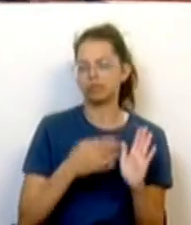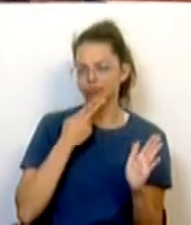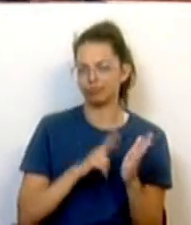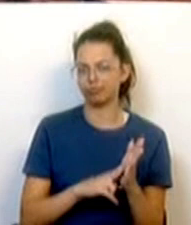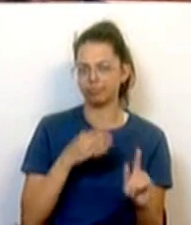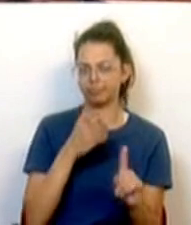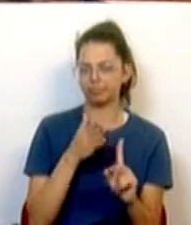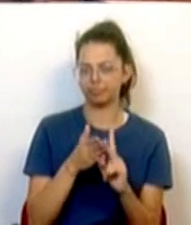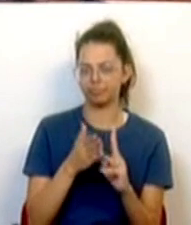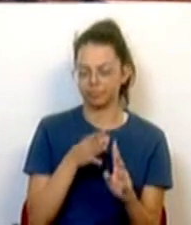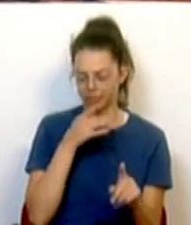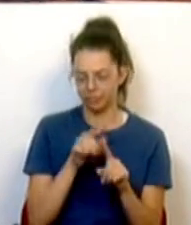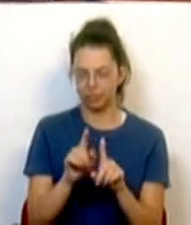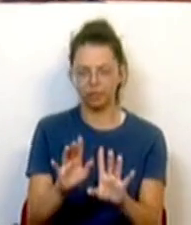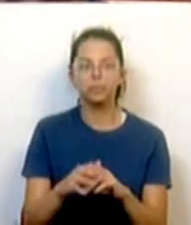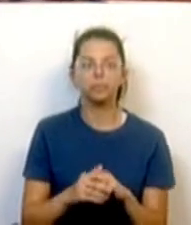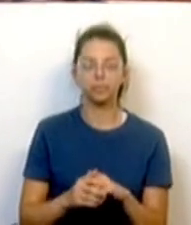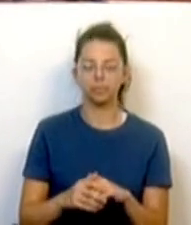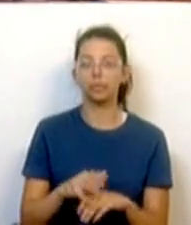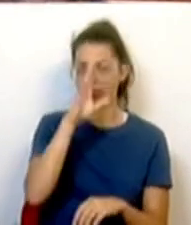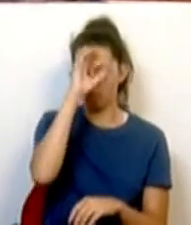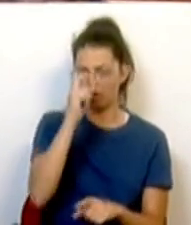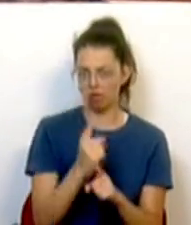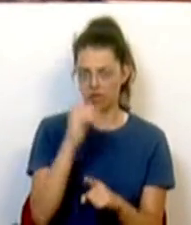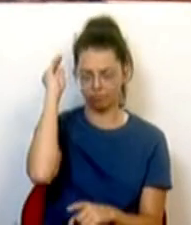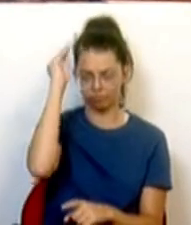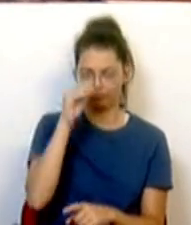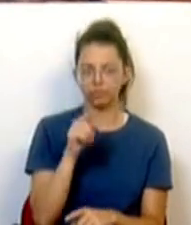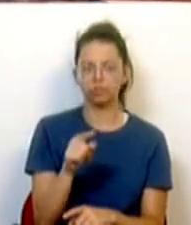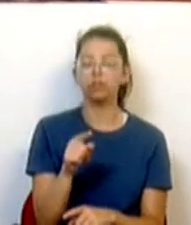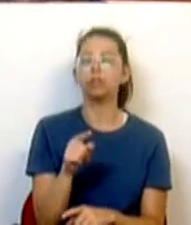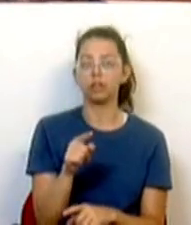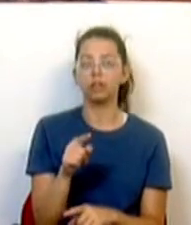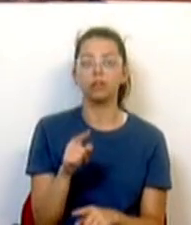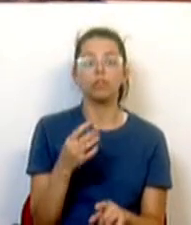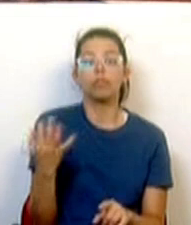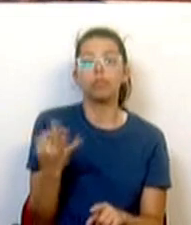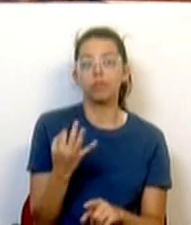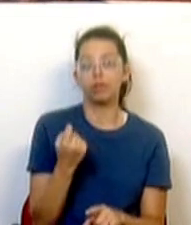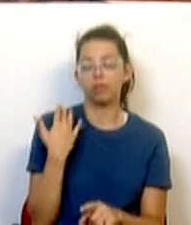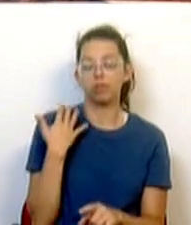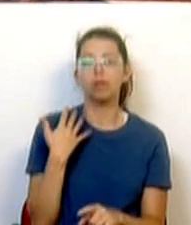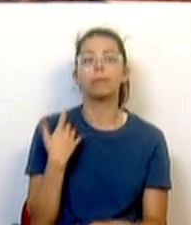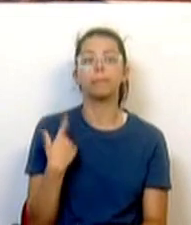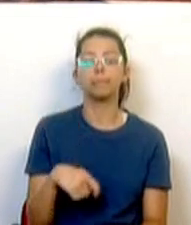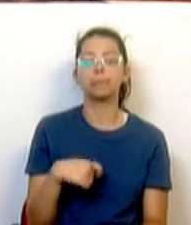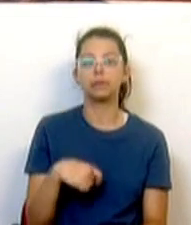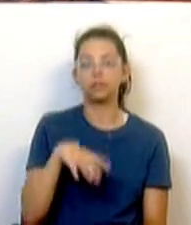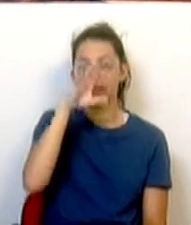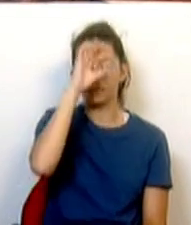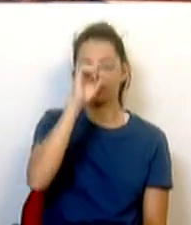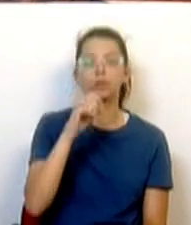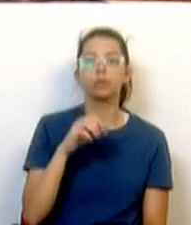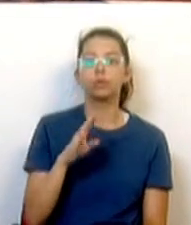Sr. Deputado. Este mesmo Governo da República é aquele que há pouco tempo o Presidente do Governo Regional dos Açores, José